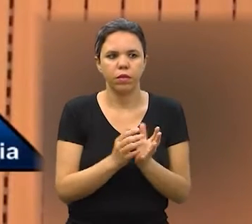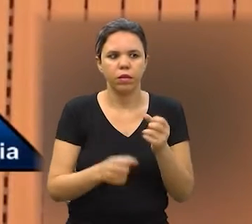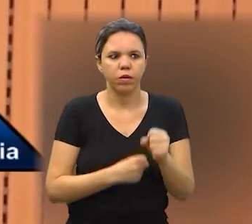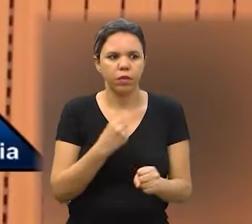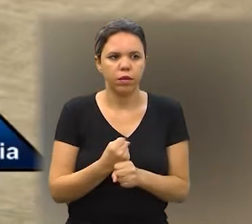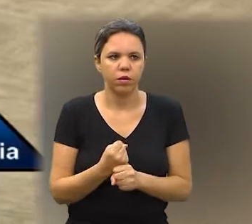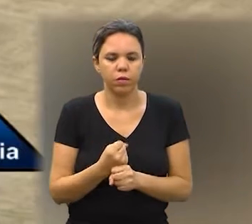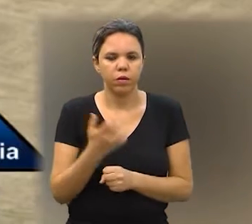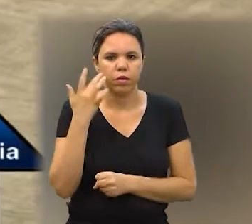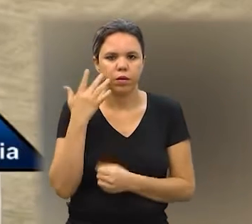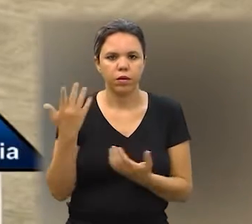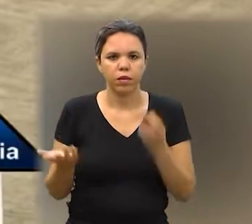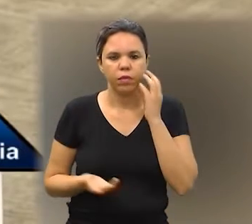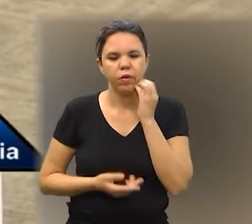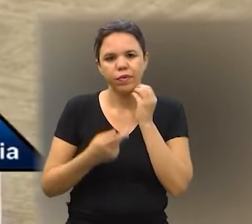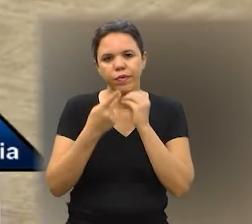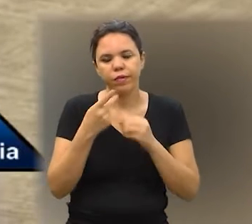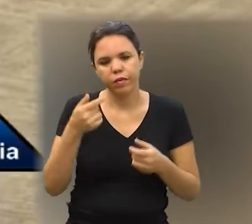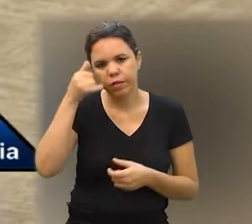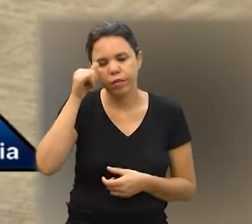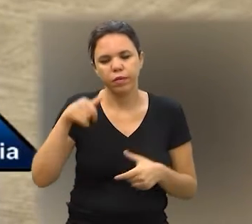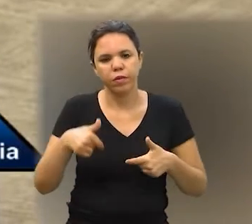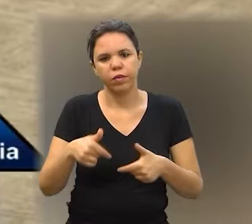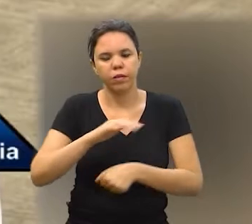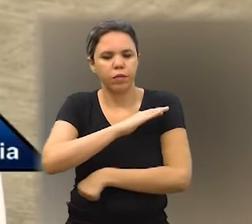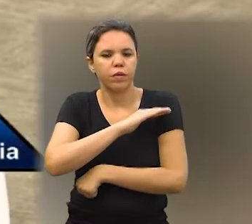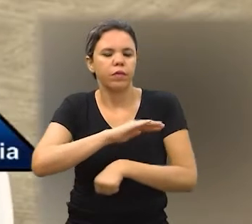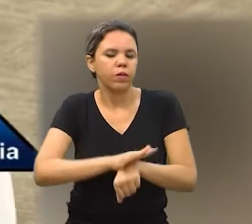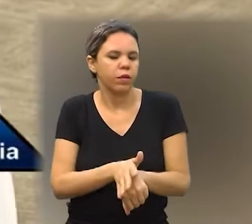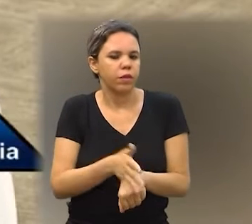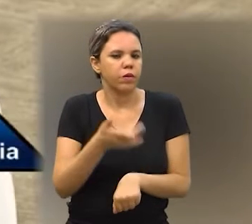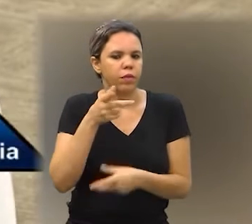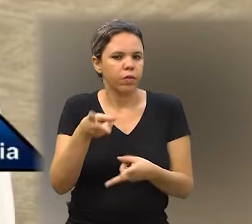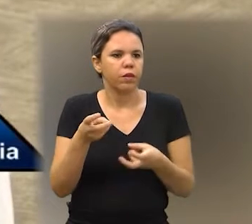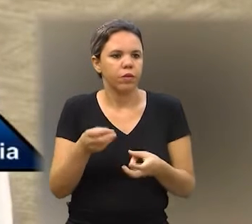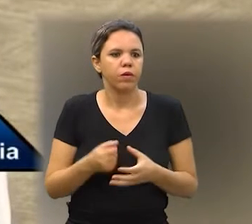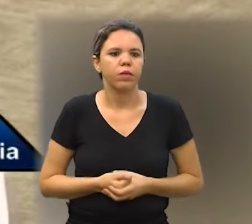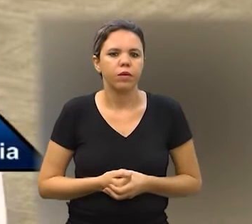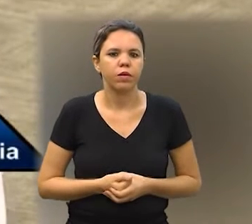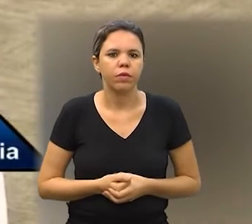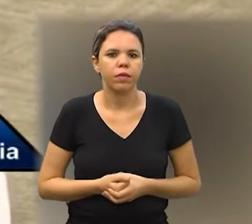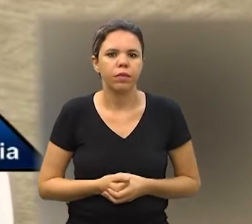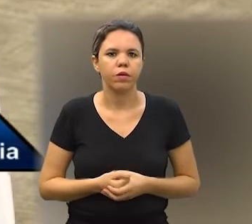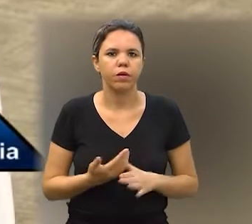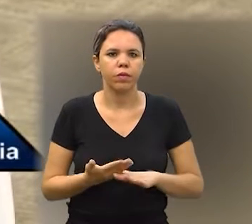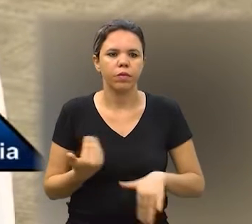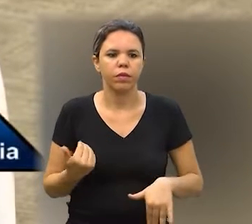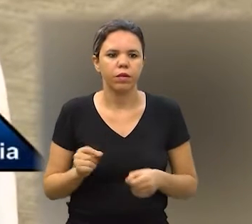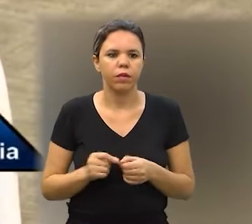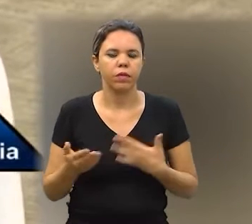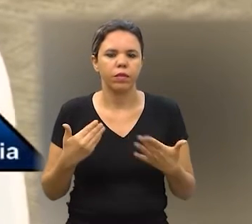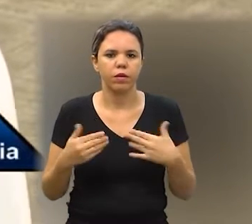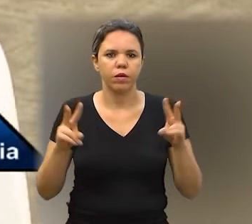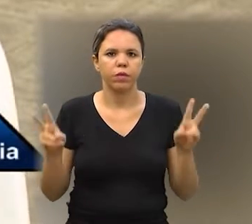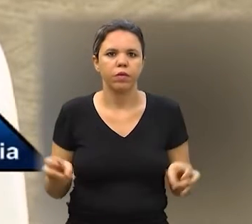comissão este ano. Eu acho que quando a gente fala do combate e enfrentamento ao racismo, né, a gente consegue observar que a gente está muito longe, né? A gente